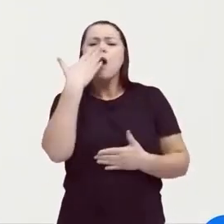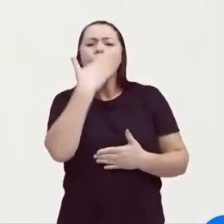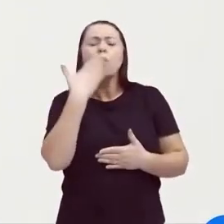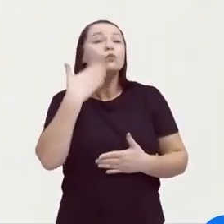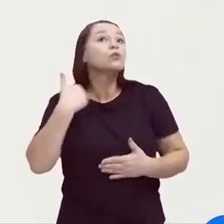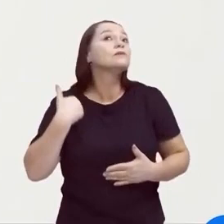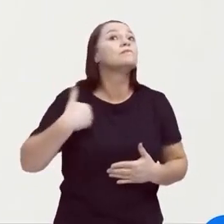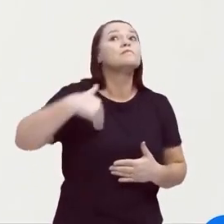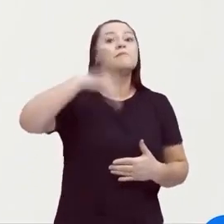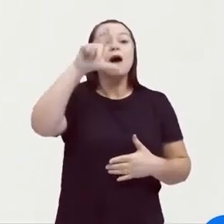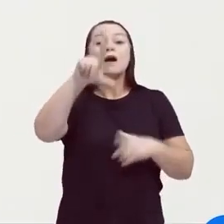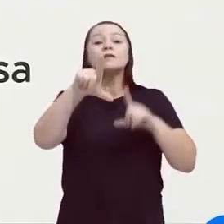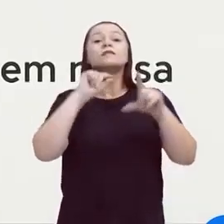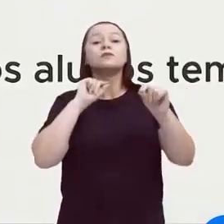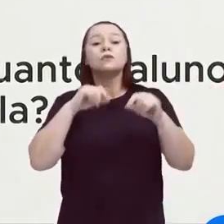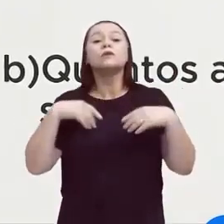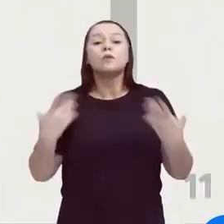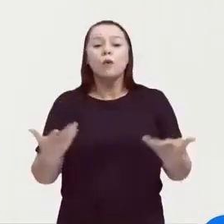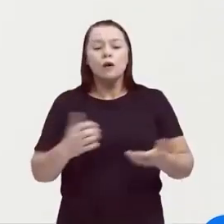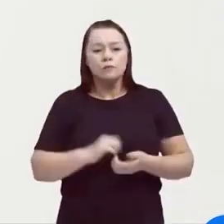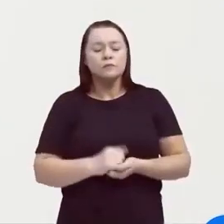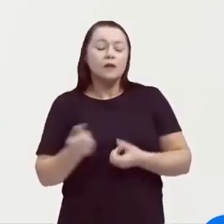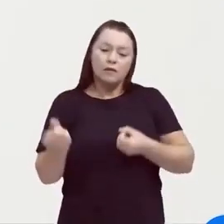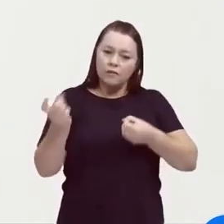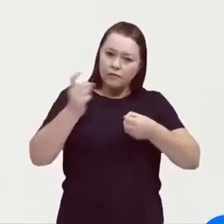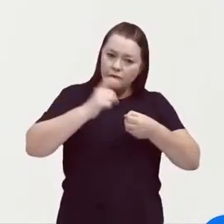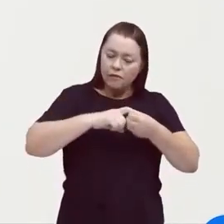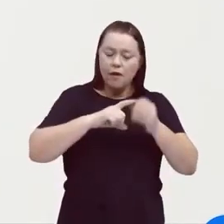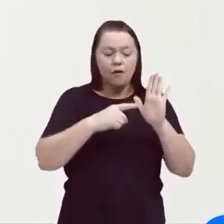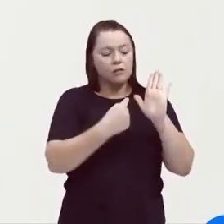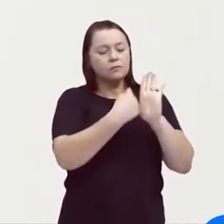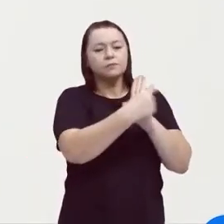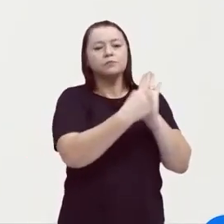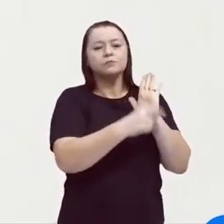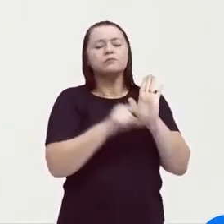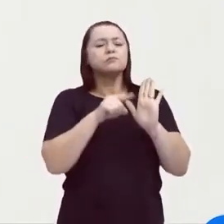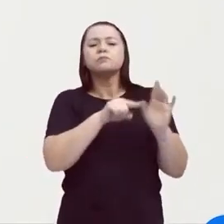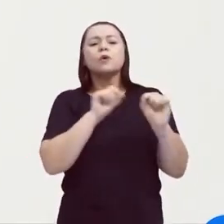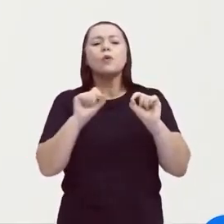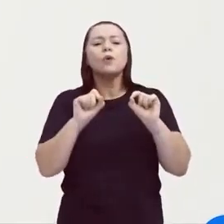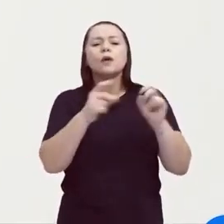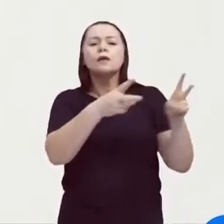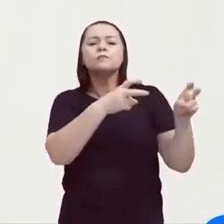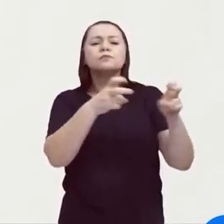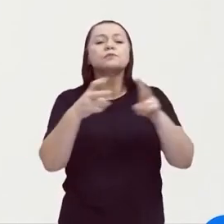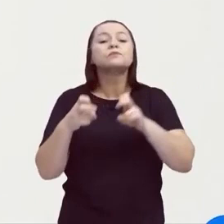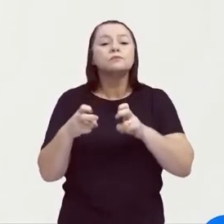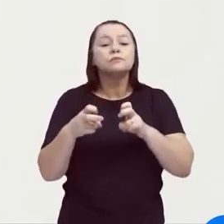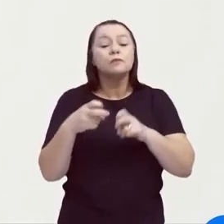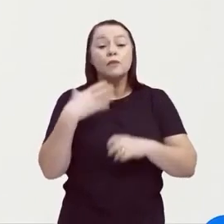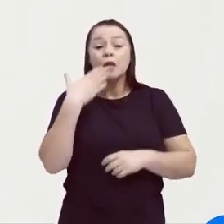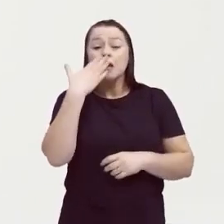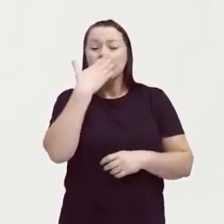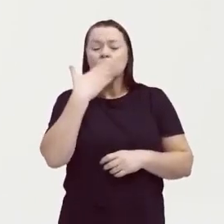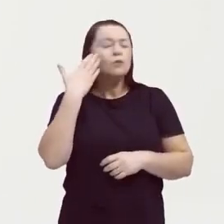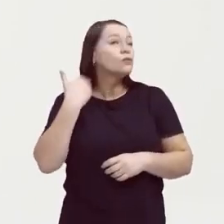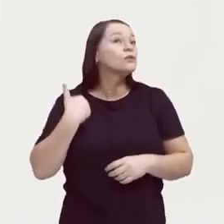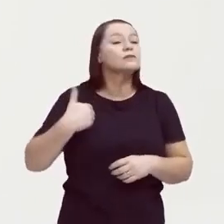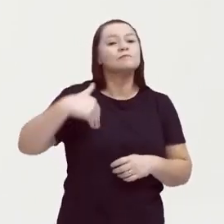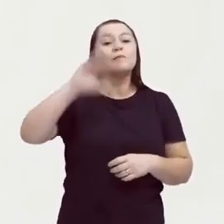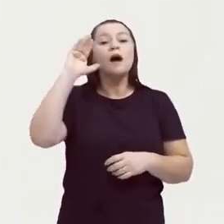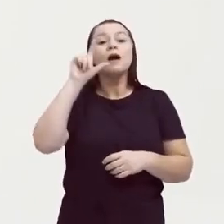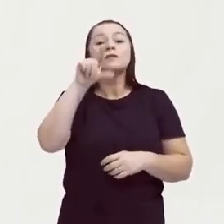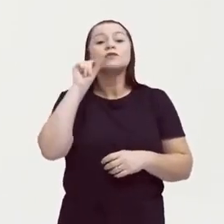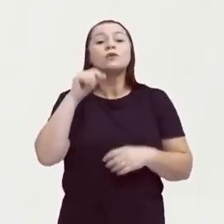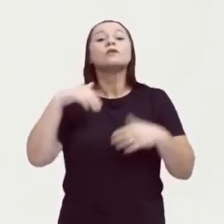mais votado? Voltando aqui para a tabela. O que nós podemos observar? Que o doce mais votado foi